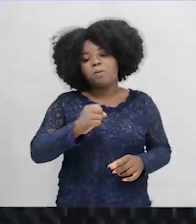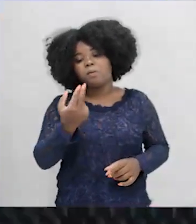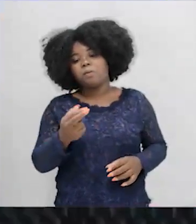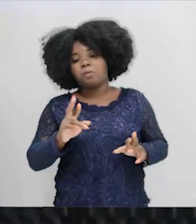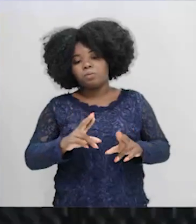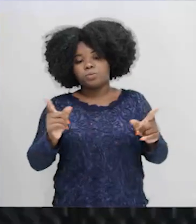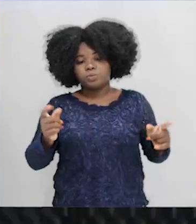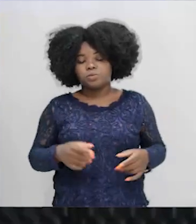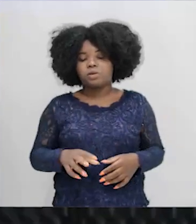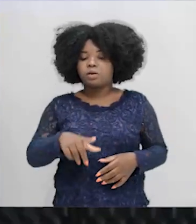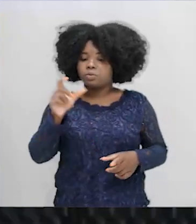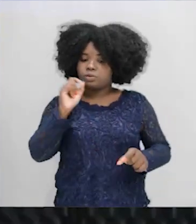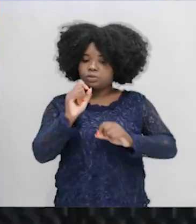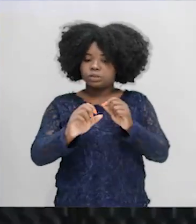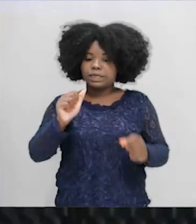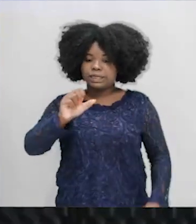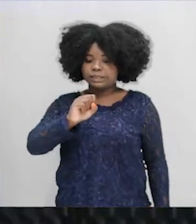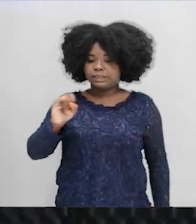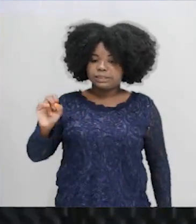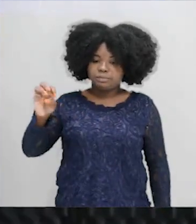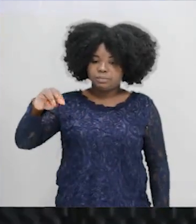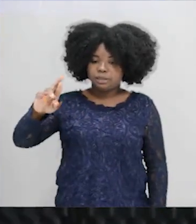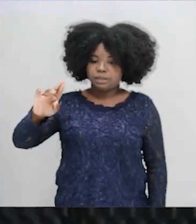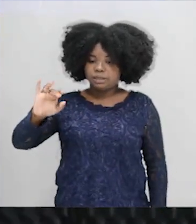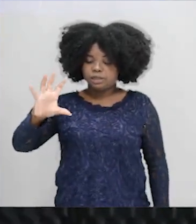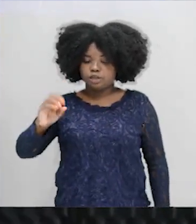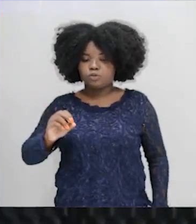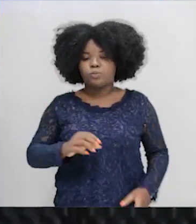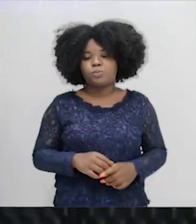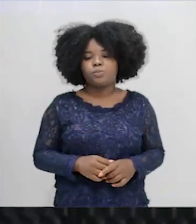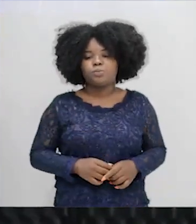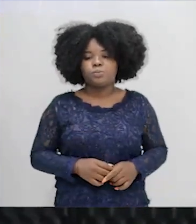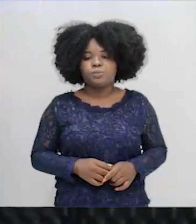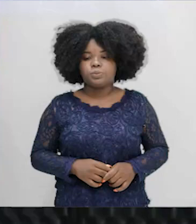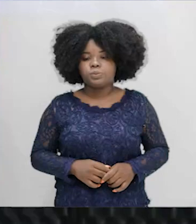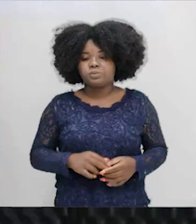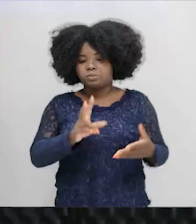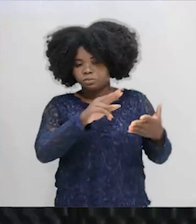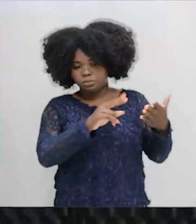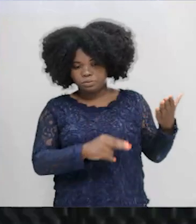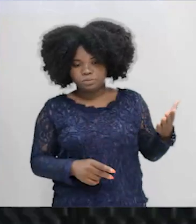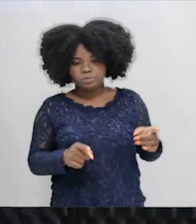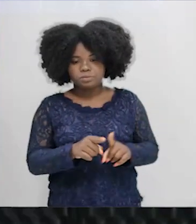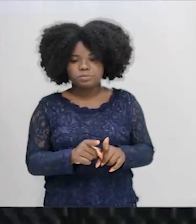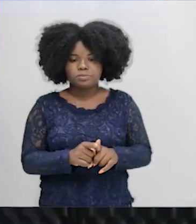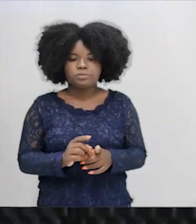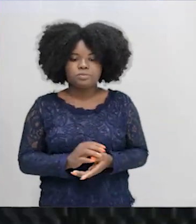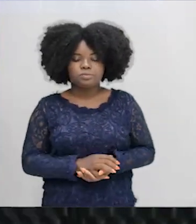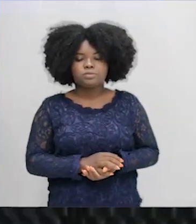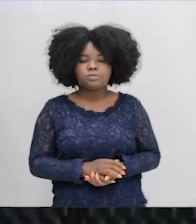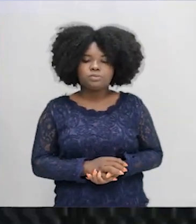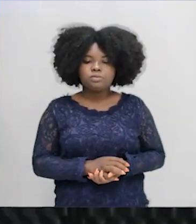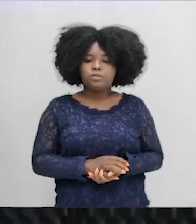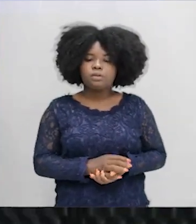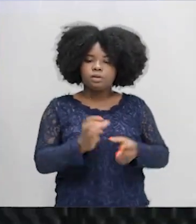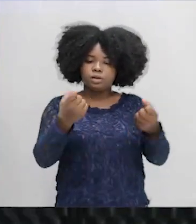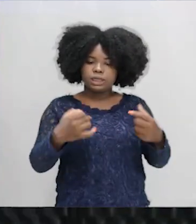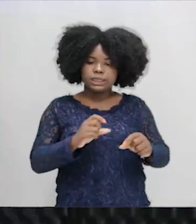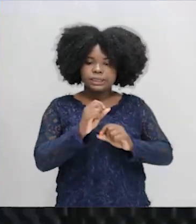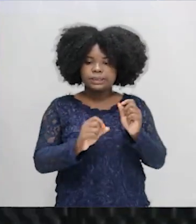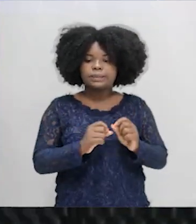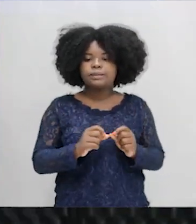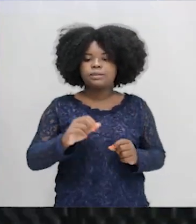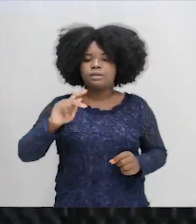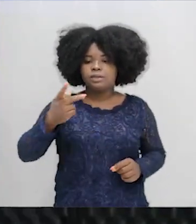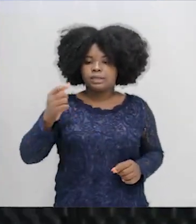Eu particularmente prefiro os assimétricos, porque dá uma dinamicidade na história, na leitura, no aspecto visual. E aí a gente vai falar um pouco sobre a história do